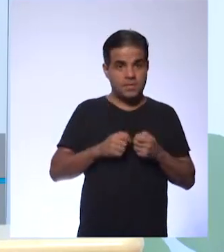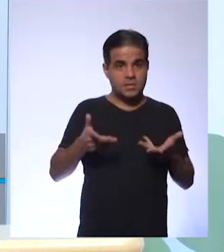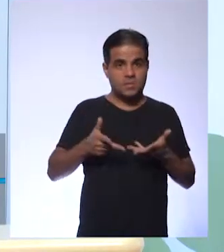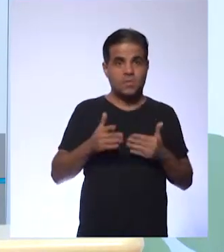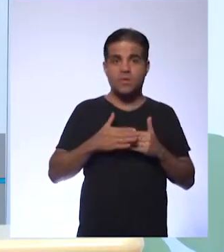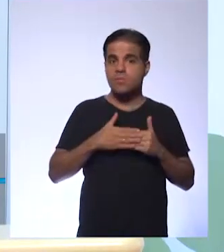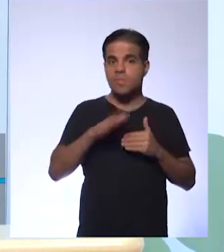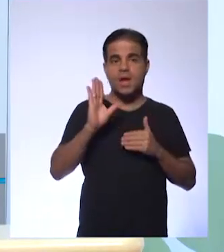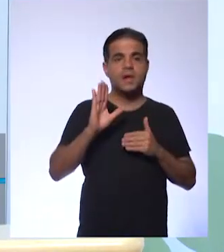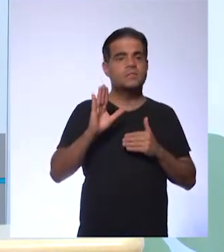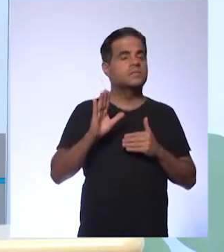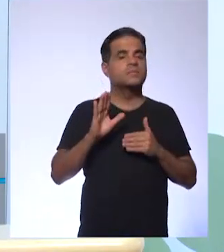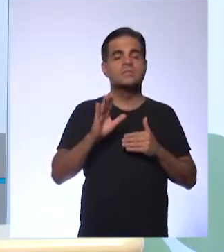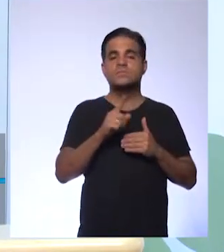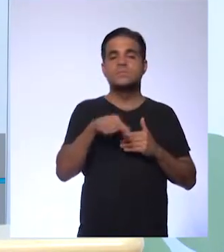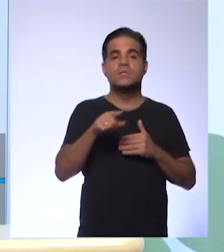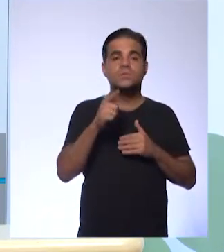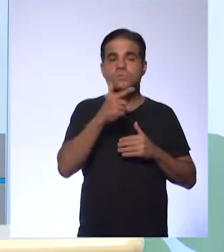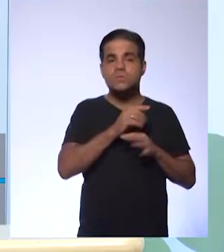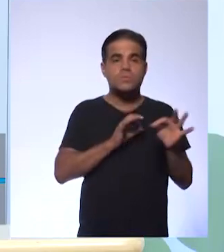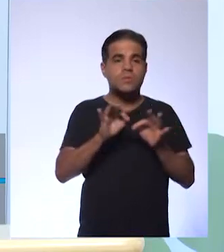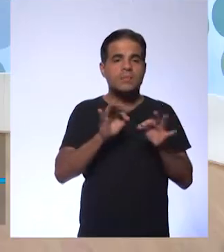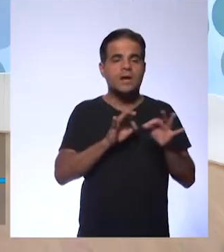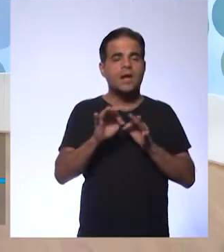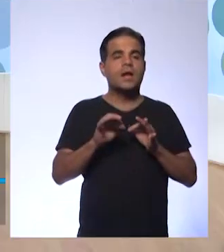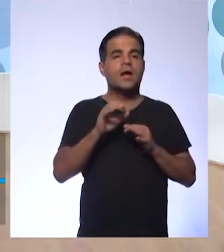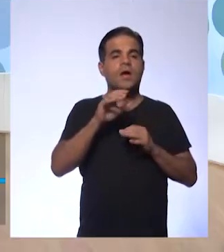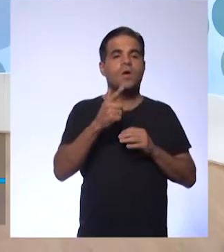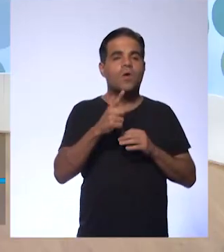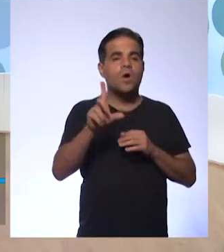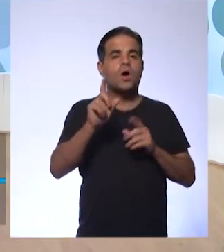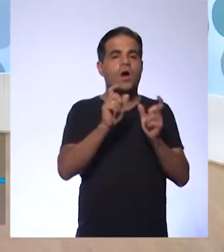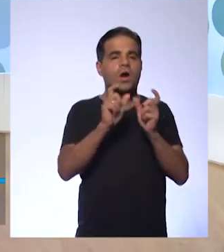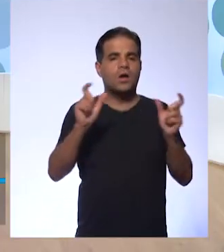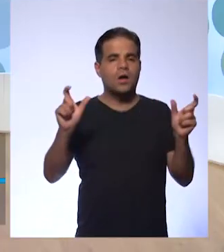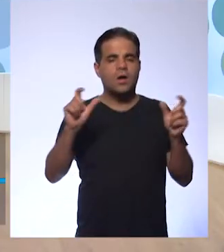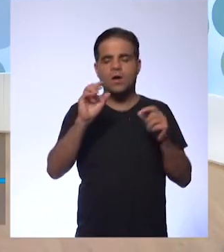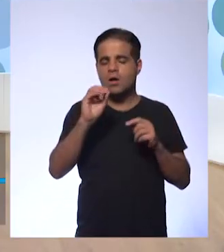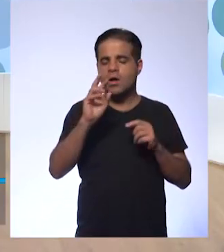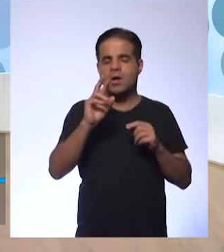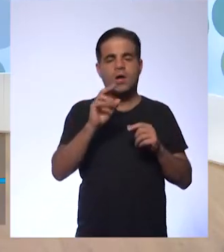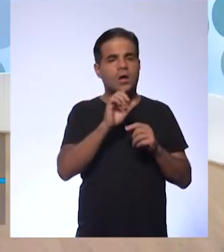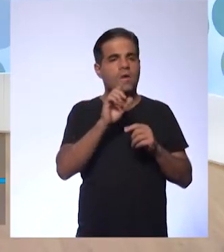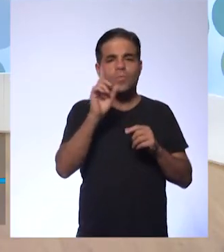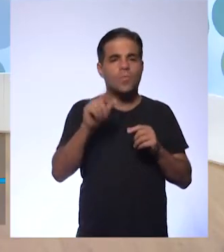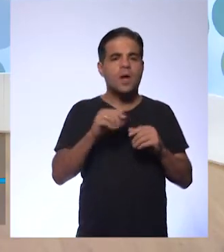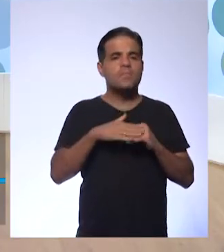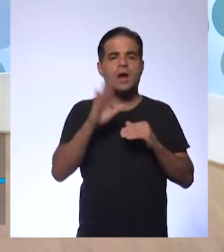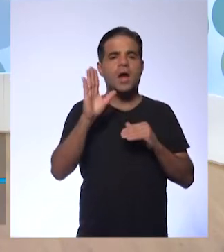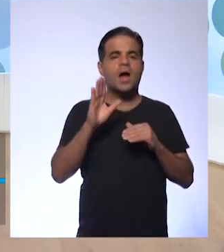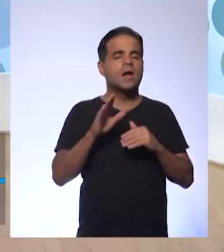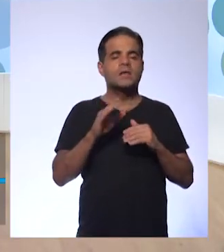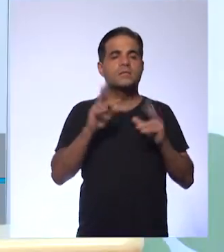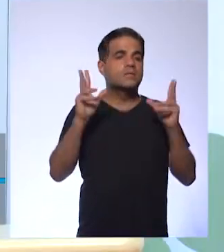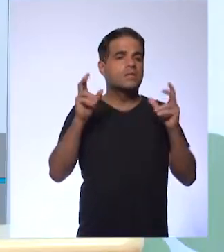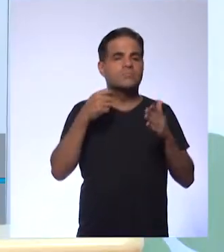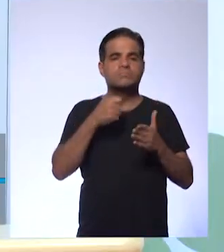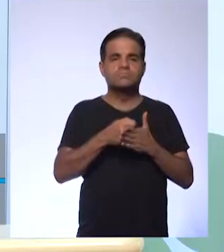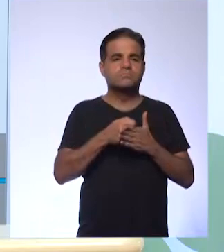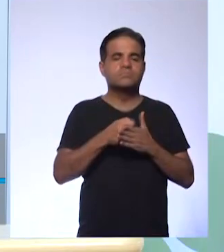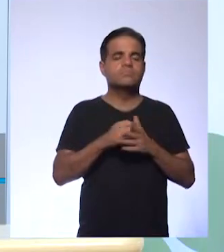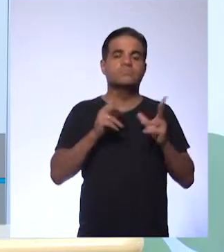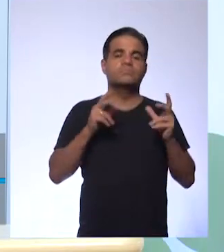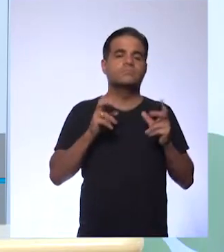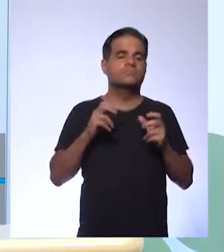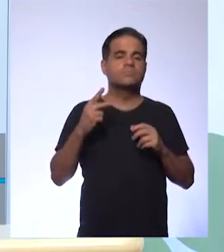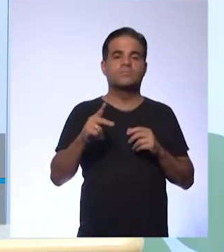do que isso, Muito mais, né? né? Eles construíram uma Sentido. outra oração. Isso Então, também. não é mais um termo exercendo a